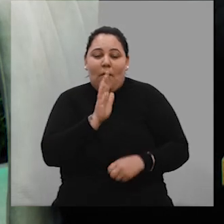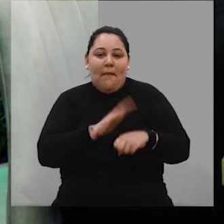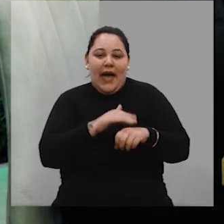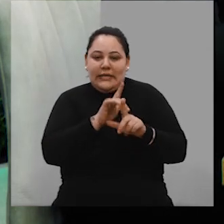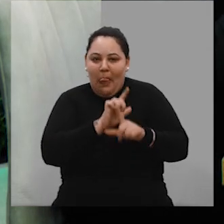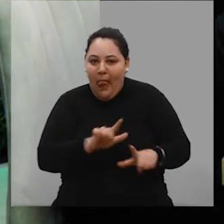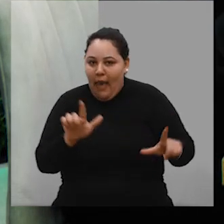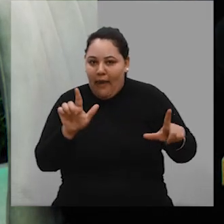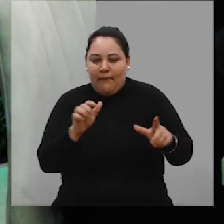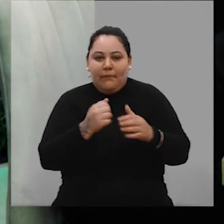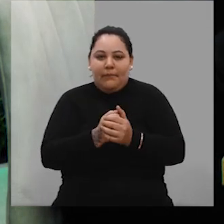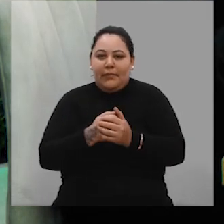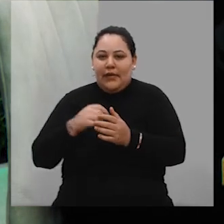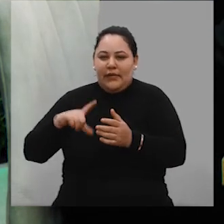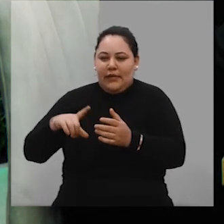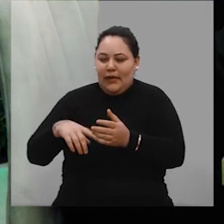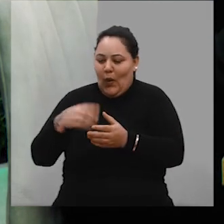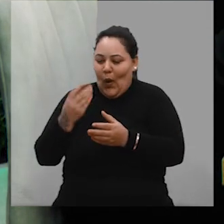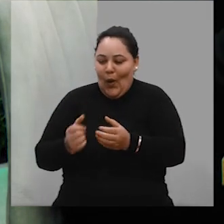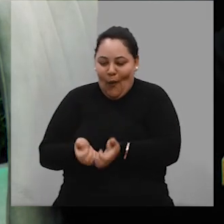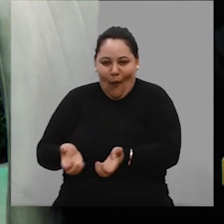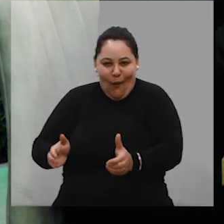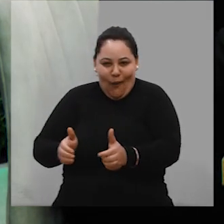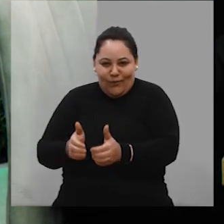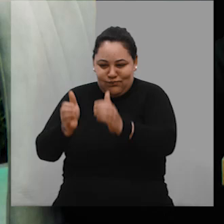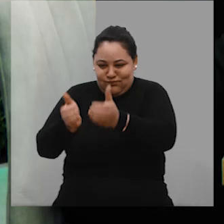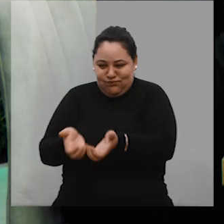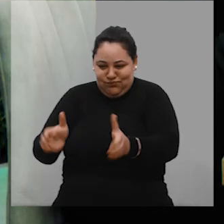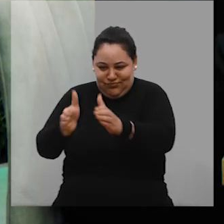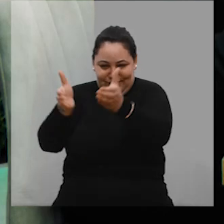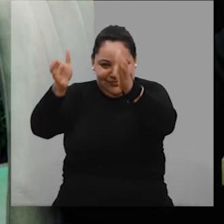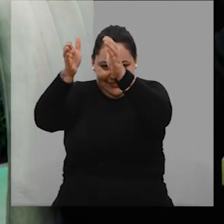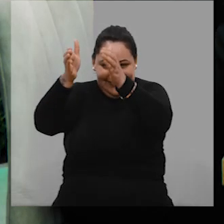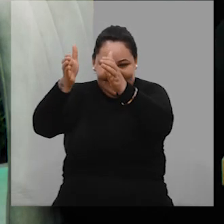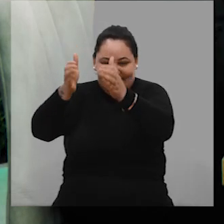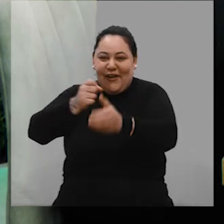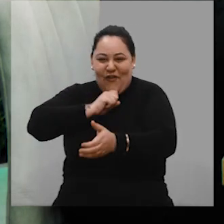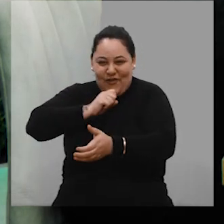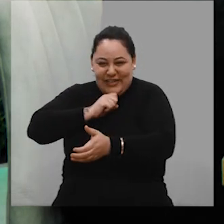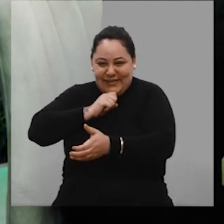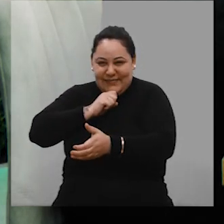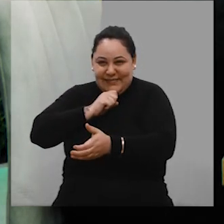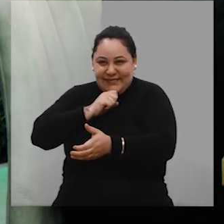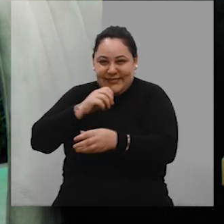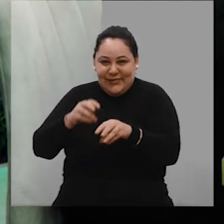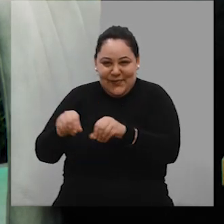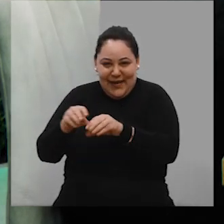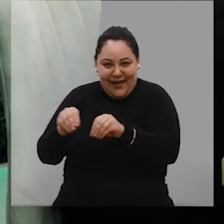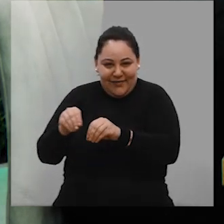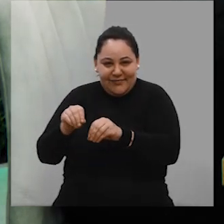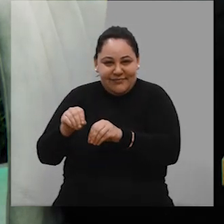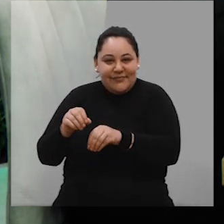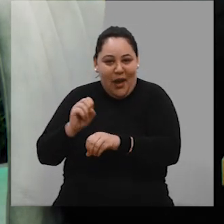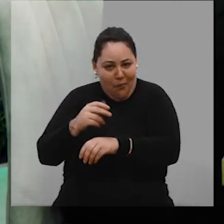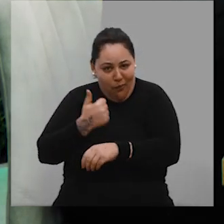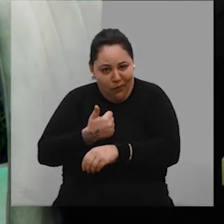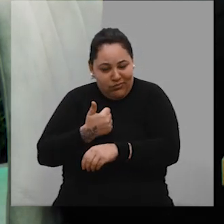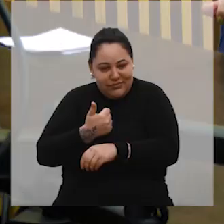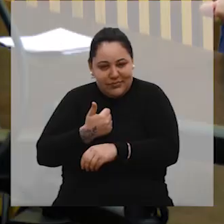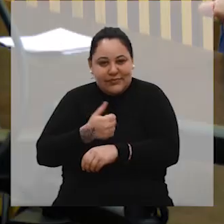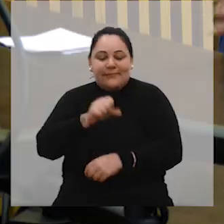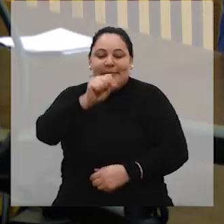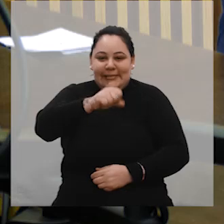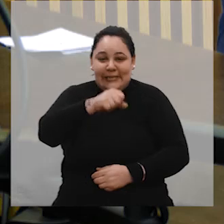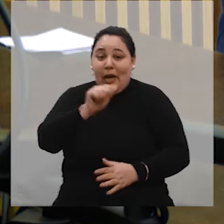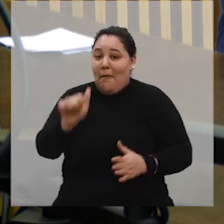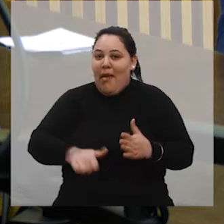além de um filtro, aquele filtro de barro lá da avó ainda vale? Vale, ele é o que melhor funciona, né? Esse filtro de